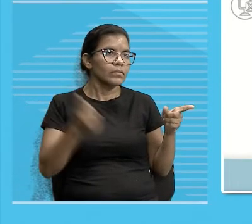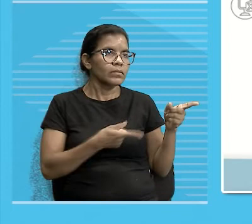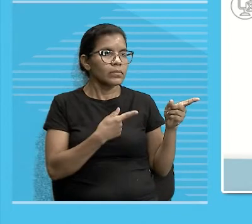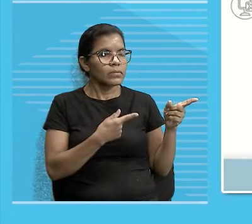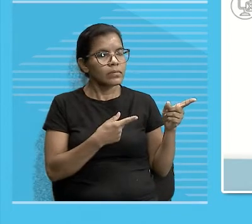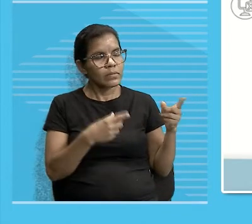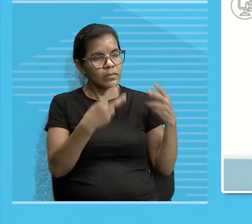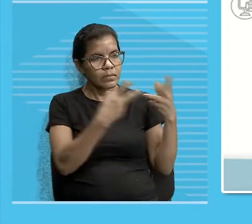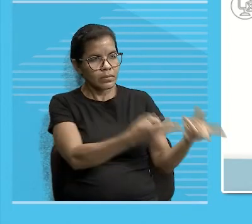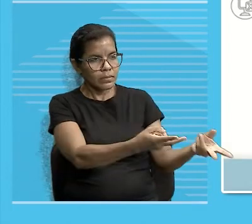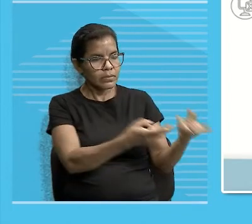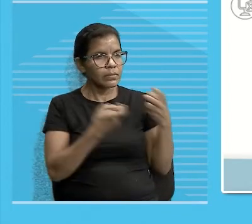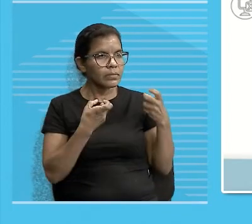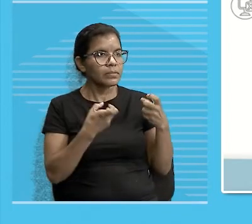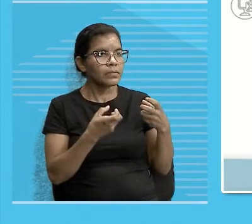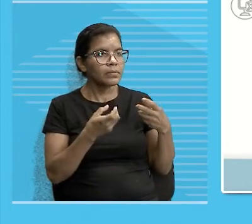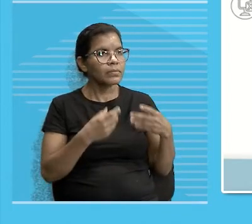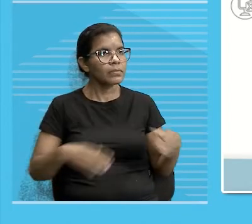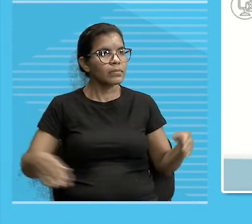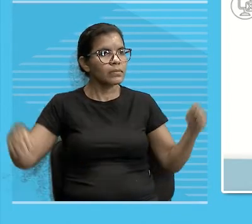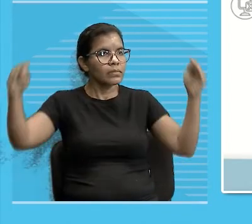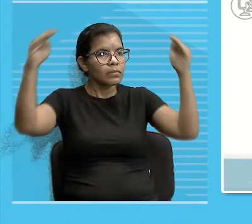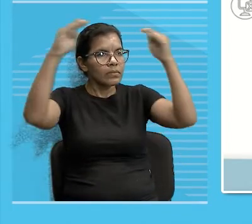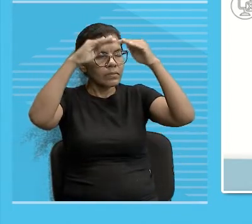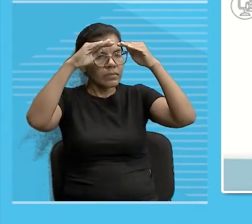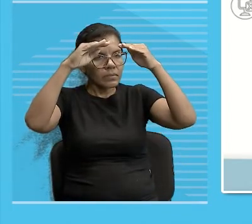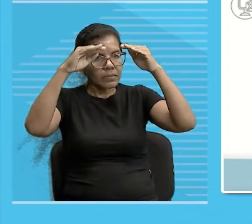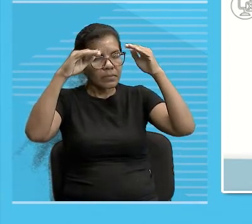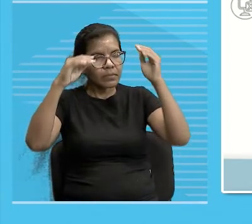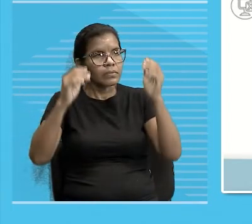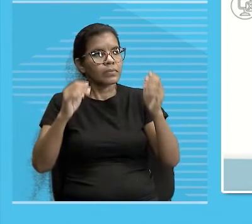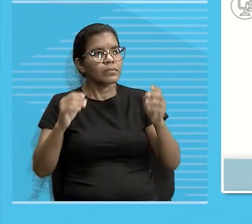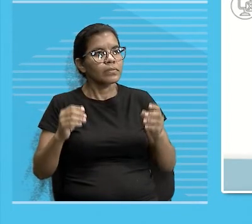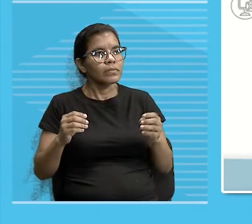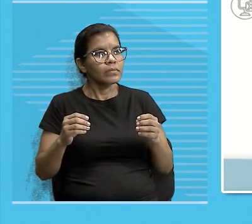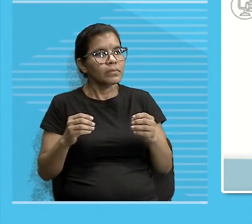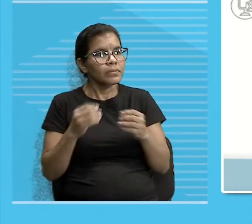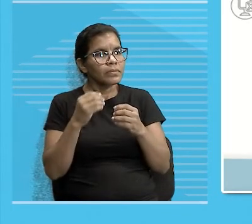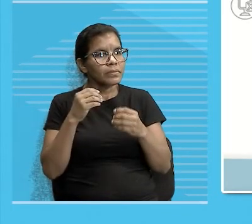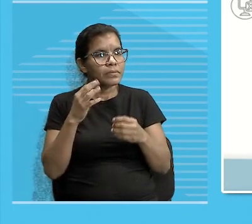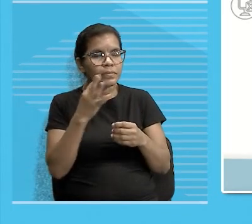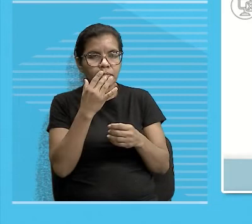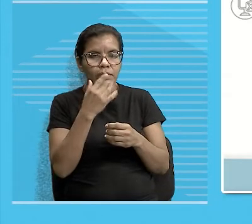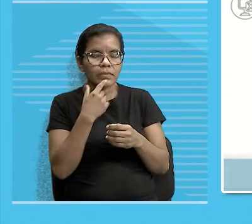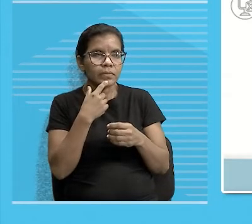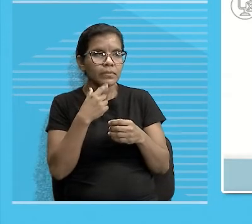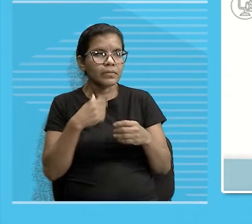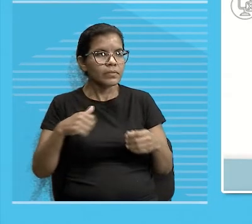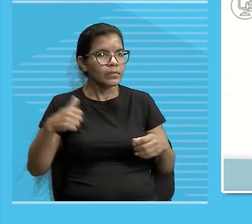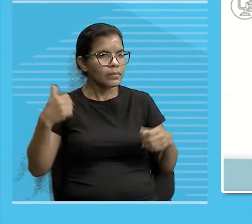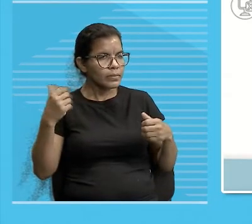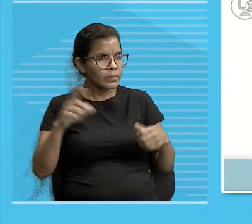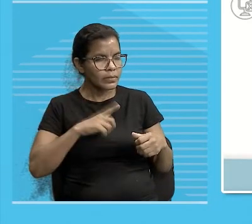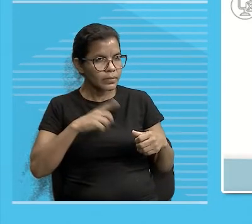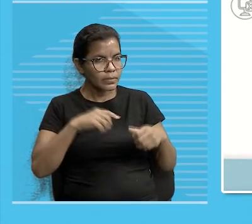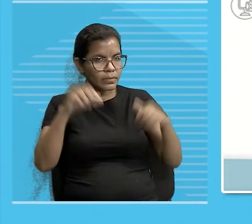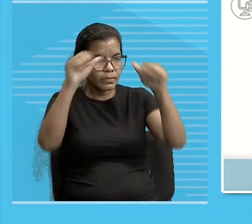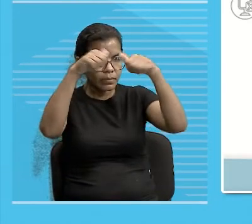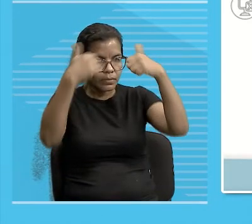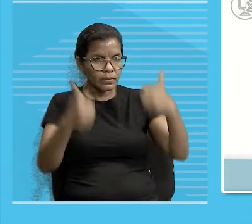E observem, galera, que o topo aqui dessas colunas, ó, todas elas têm escultura.